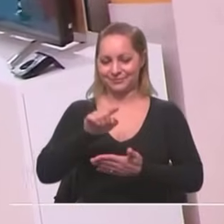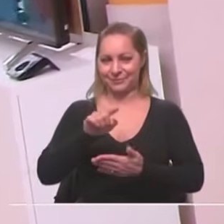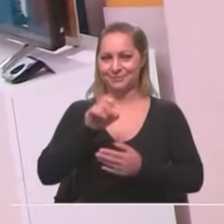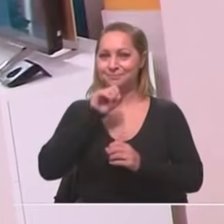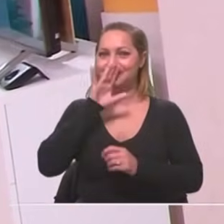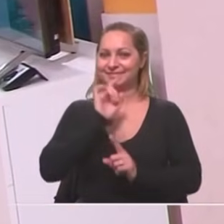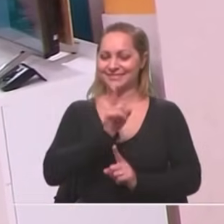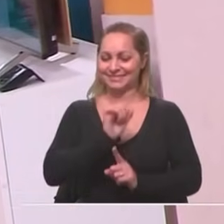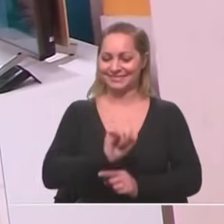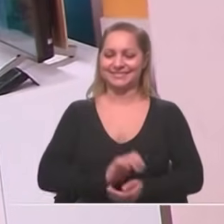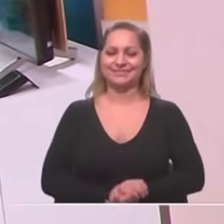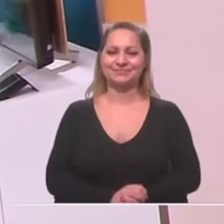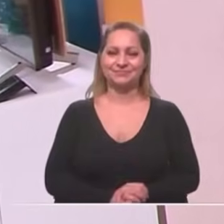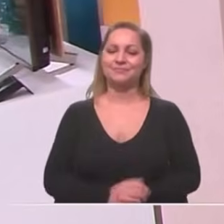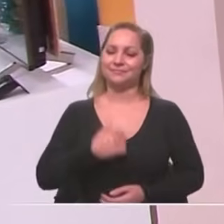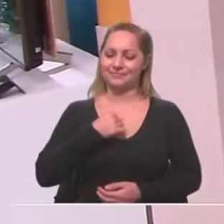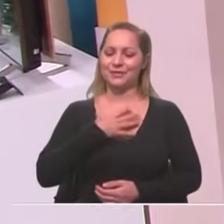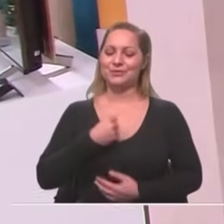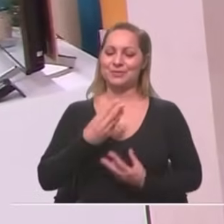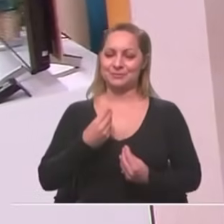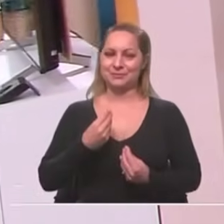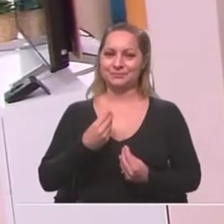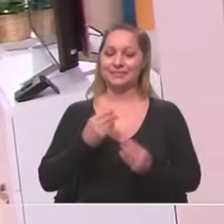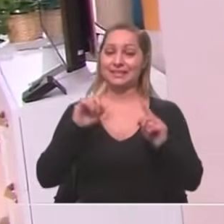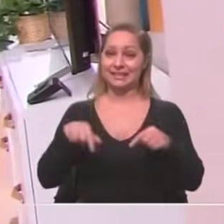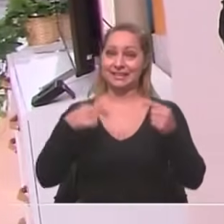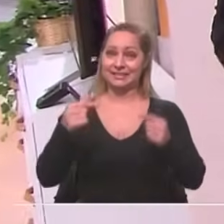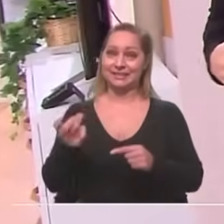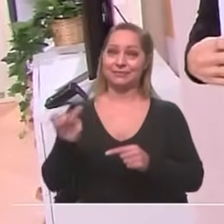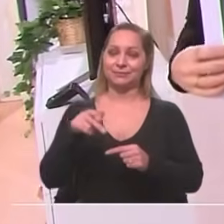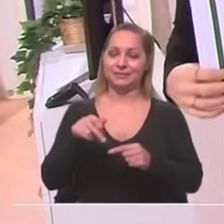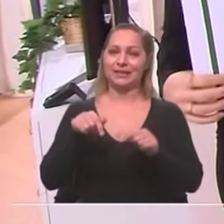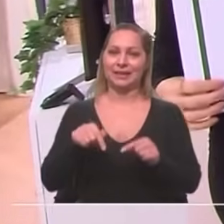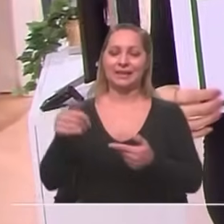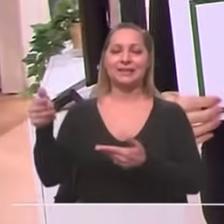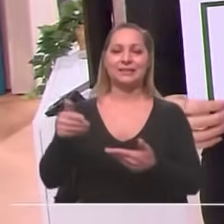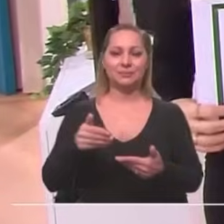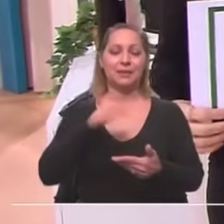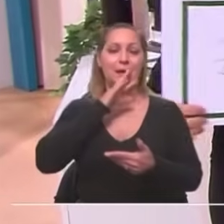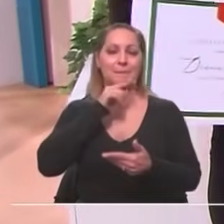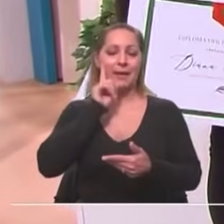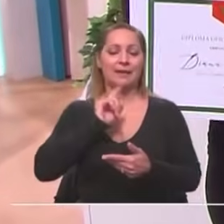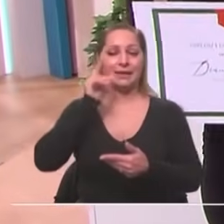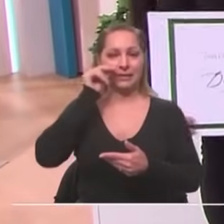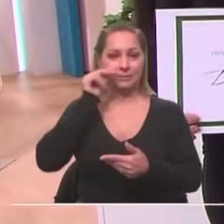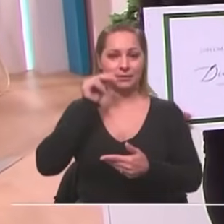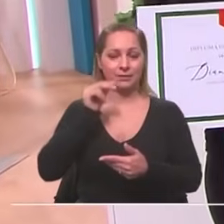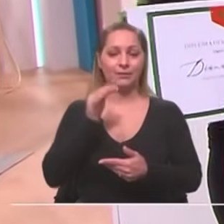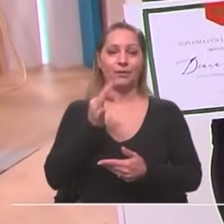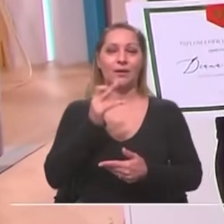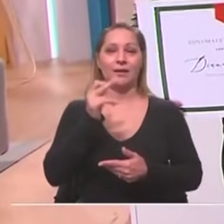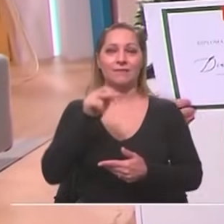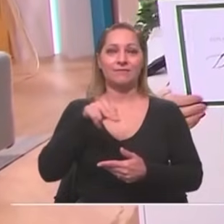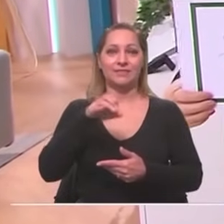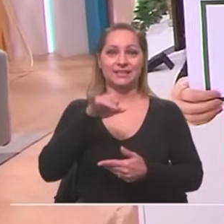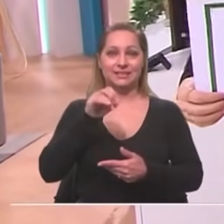sabia. Mas gostei muito. Bem, já voltamos. Vamos receber a mãe e a namorada do Francisco, que está